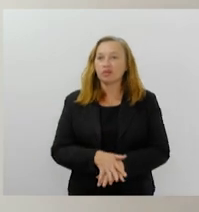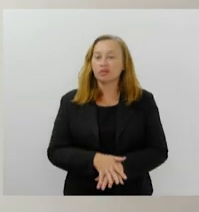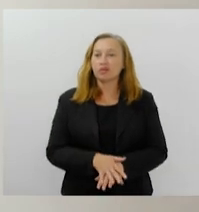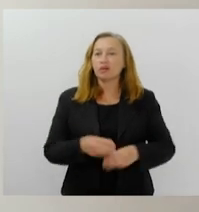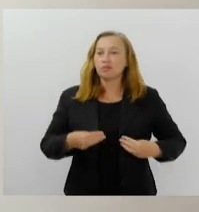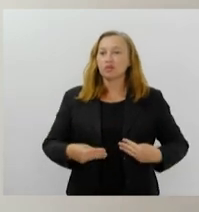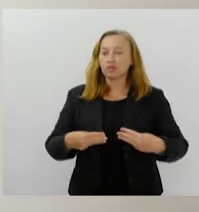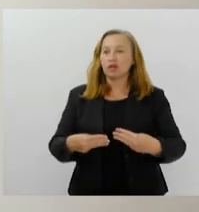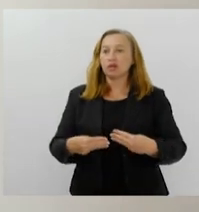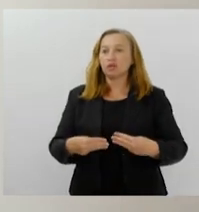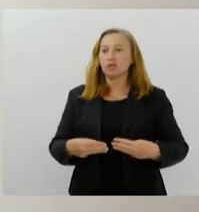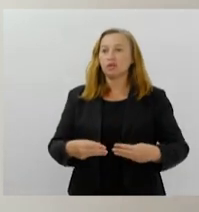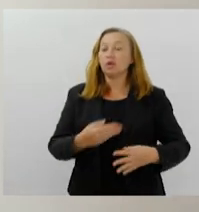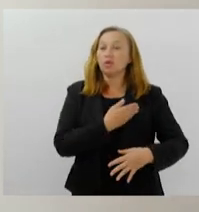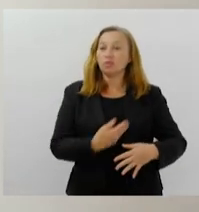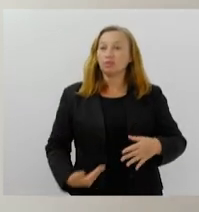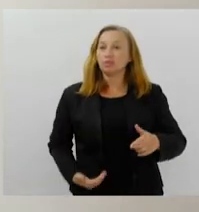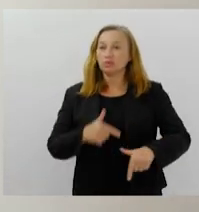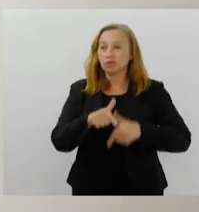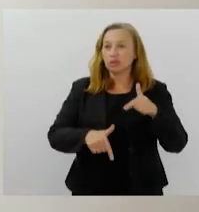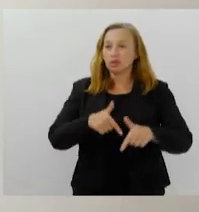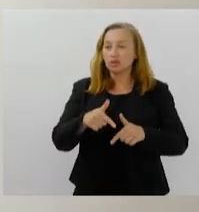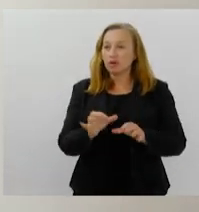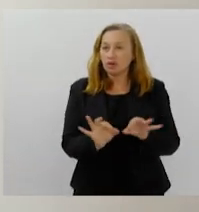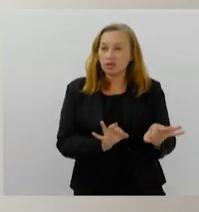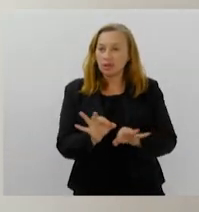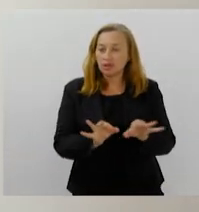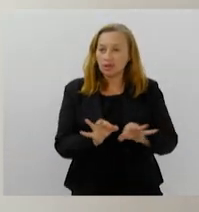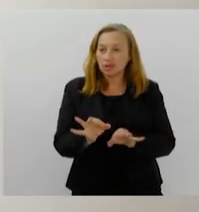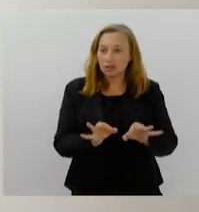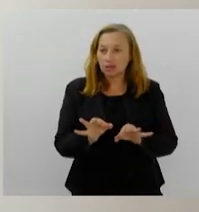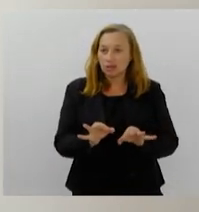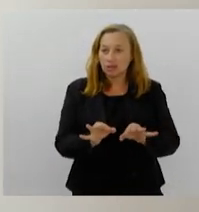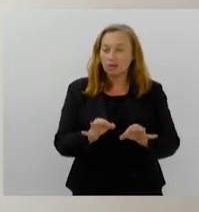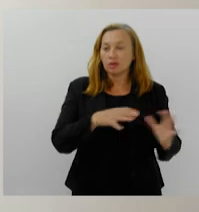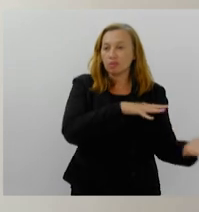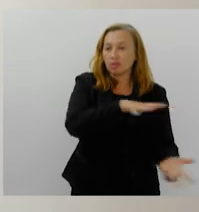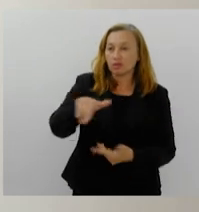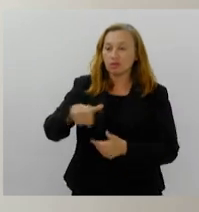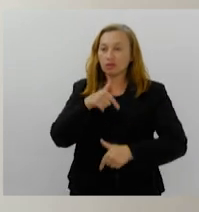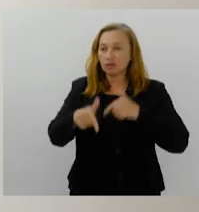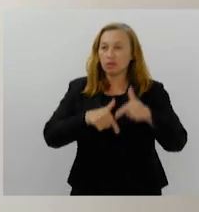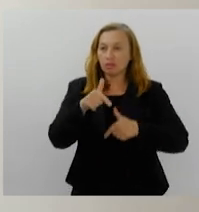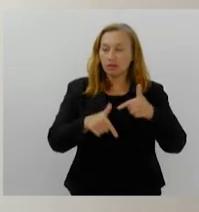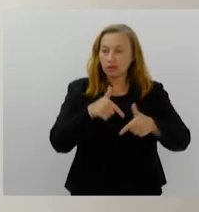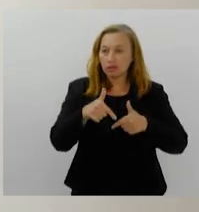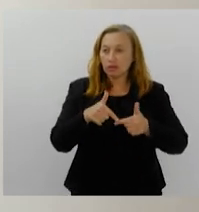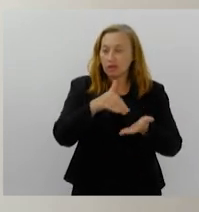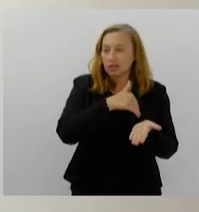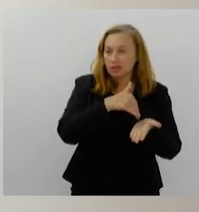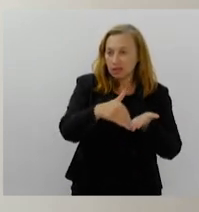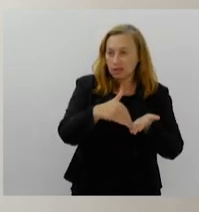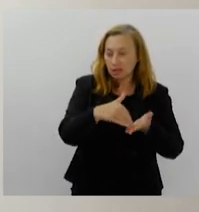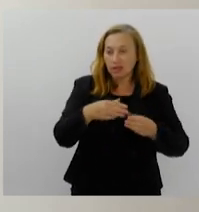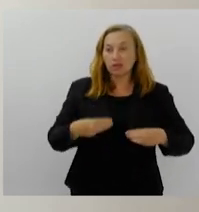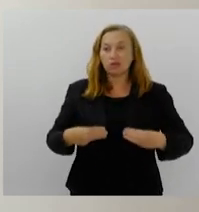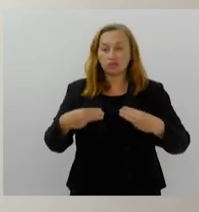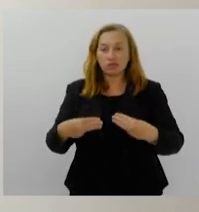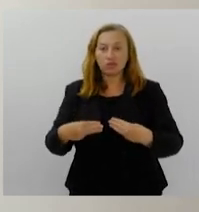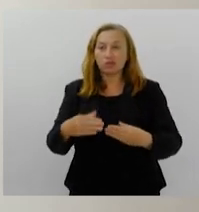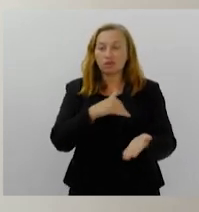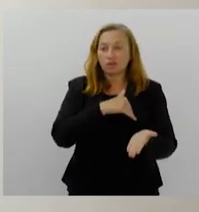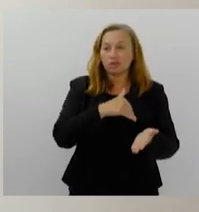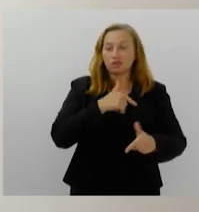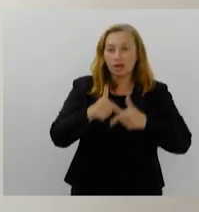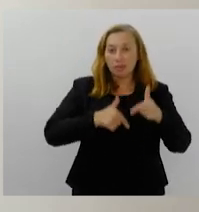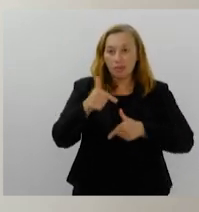do Trabalho, da Organização Internacional do Trabalho e da Secretaria de Inspeção do Trabalho, do Ministério do Trabalho e Emprego,